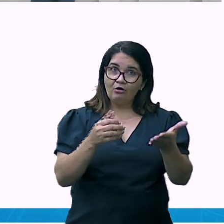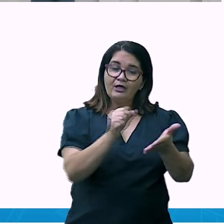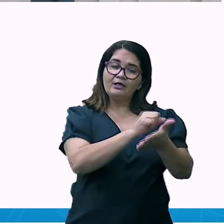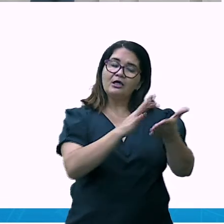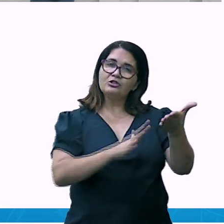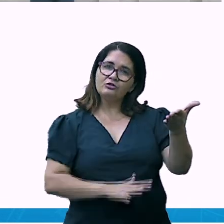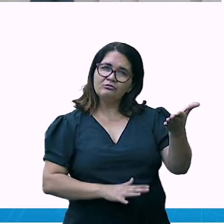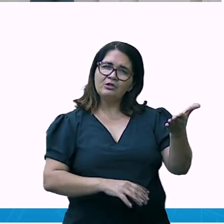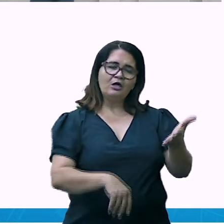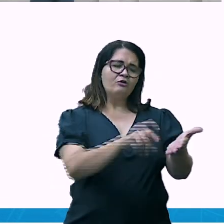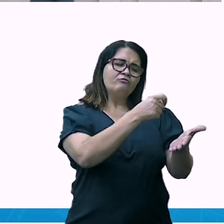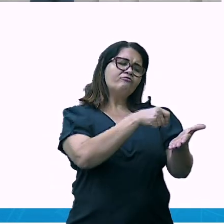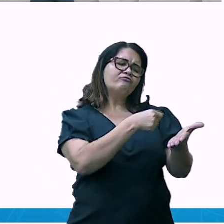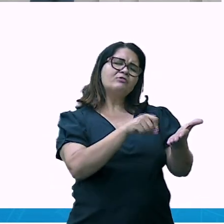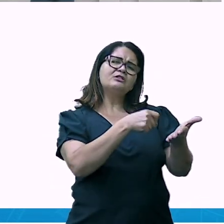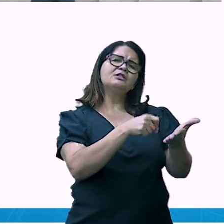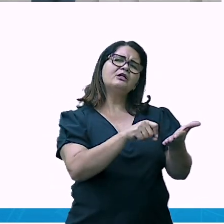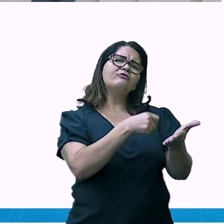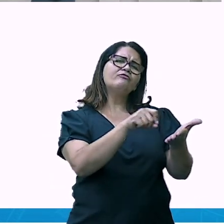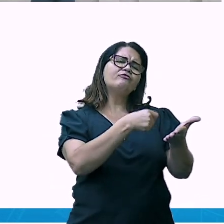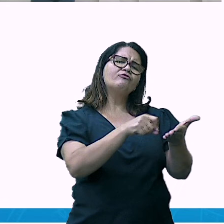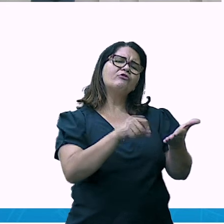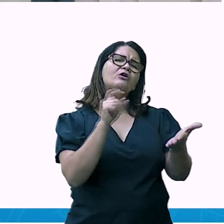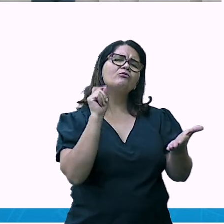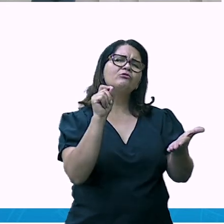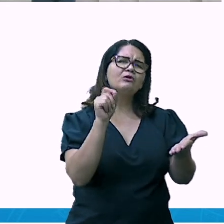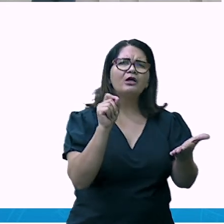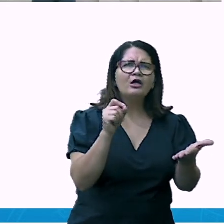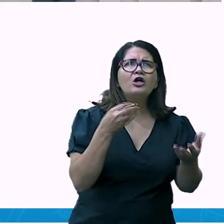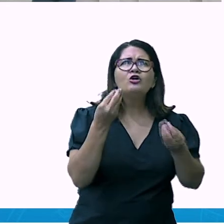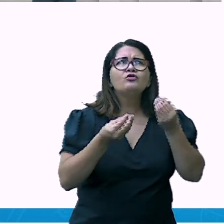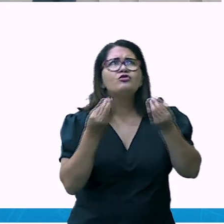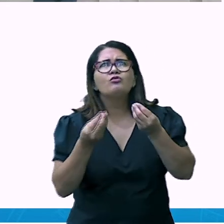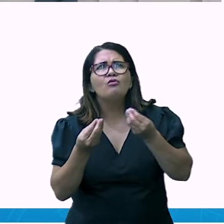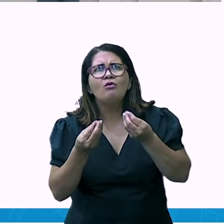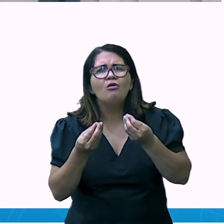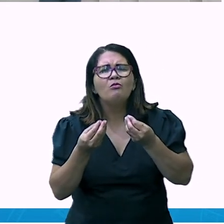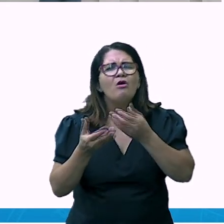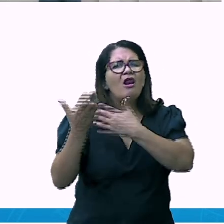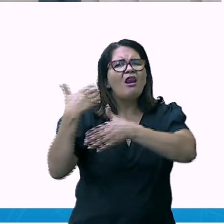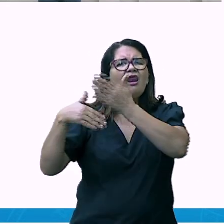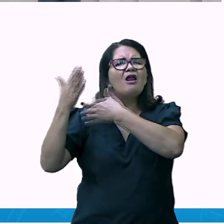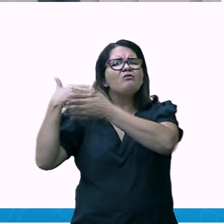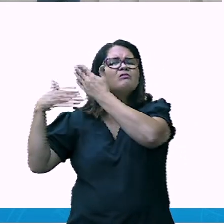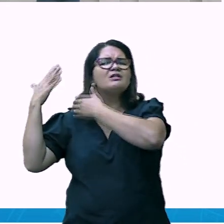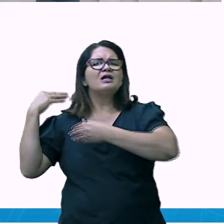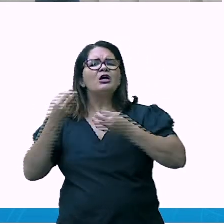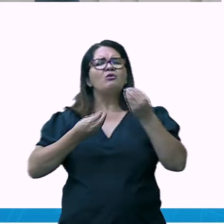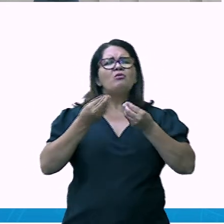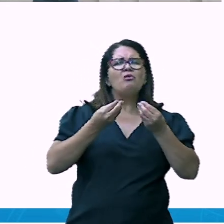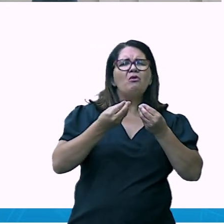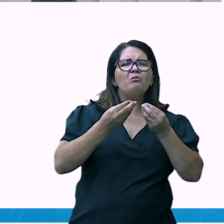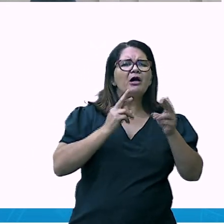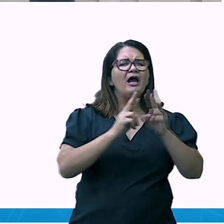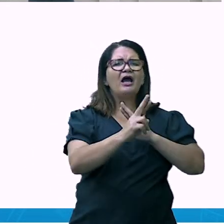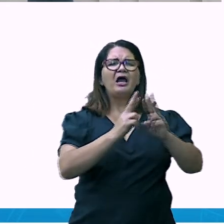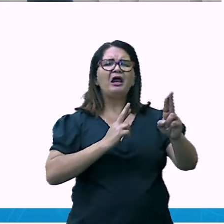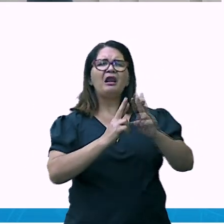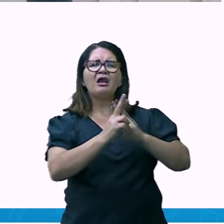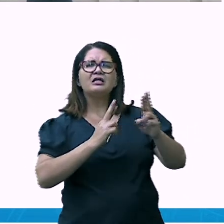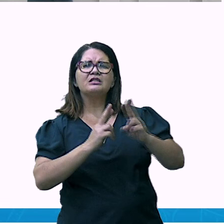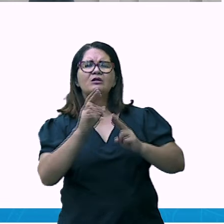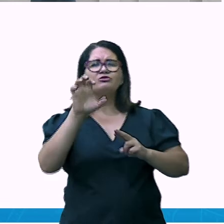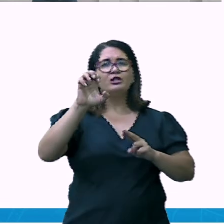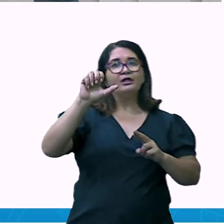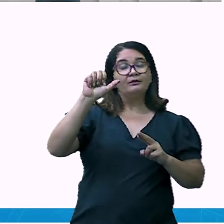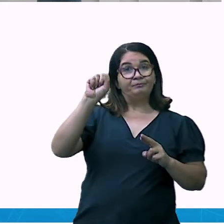escreva um breve relato sobre como era feito o escambo, que eu expliquei aqui para vocês. O que era o